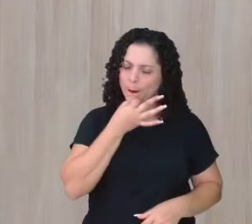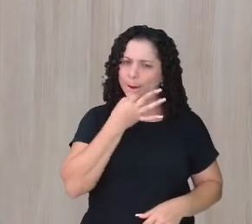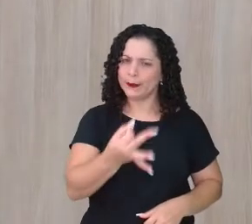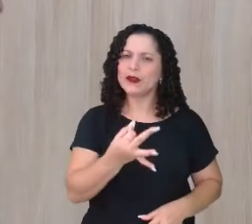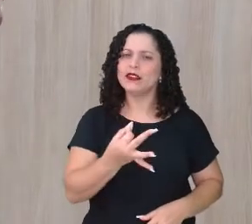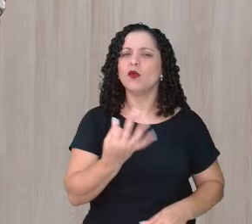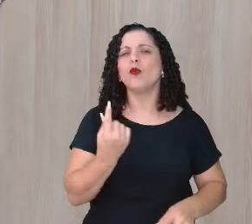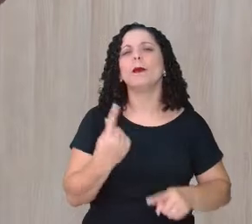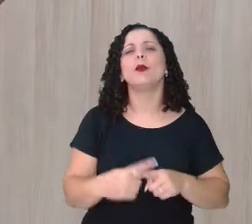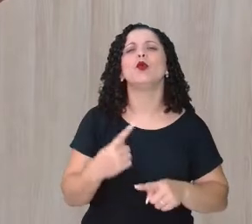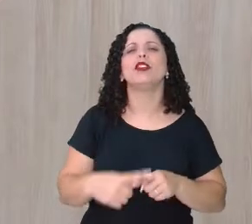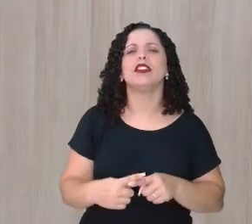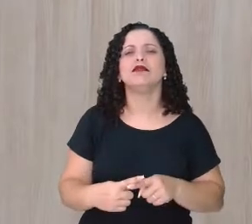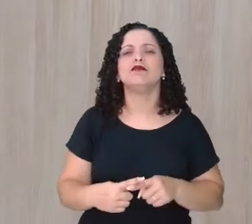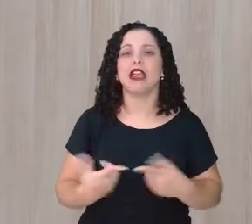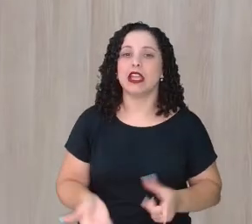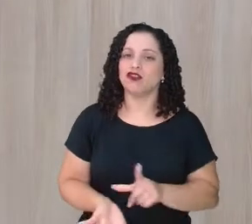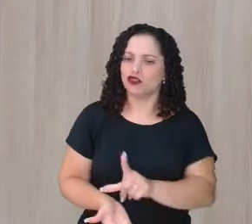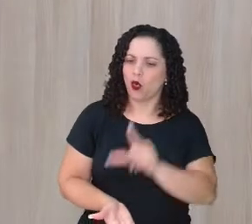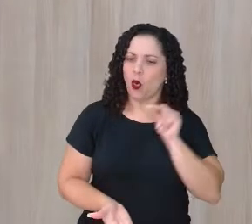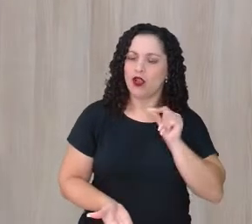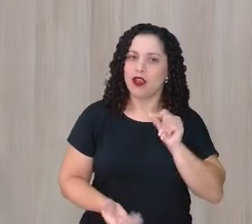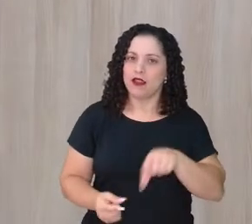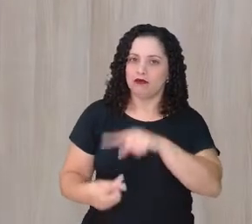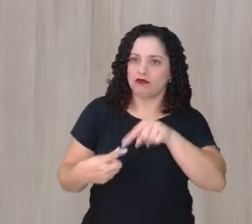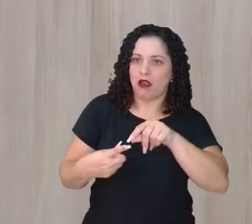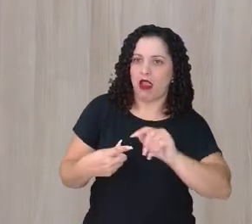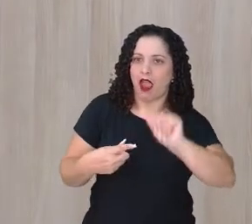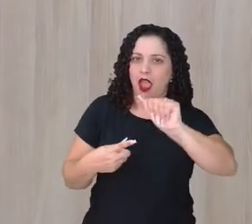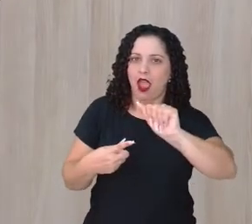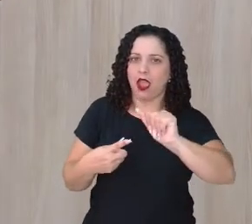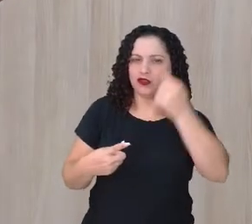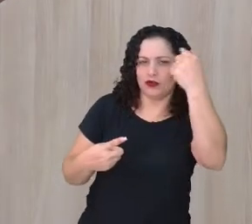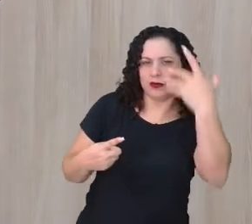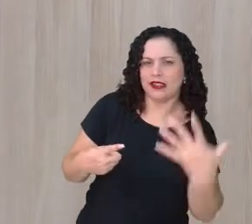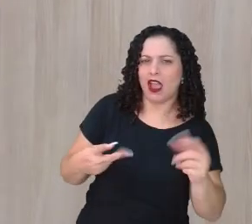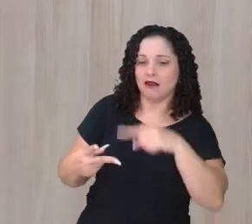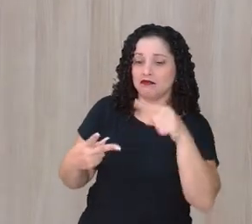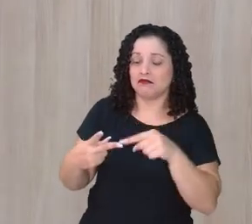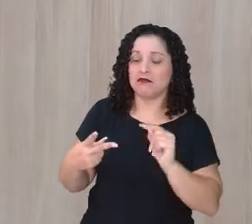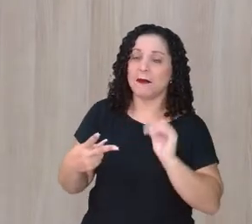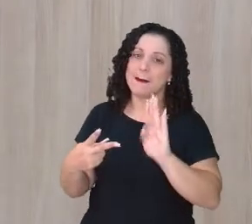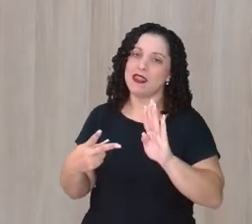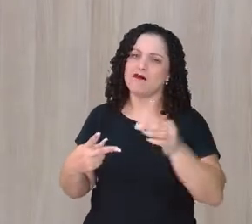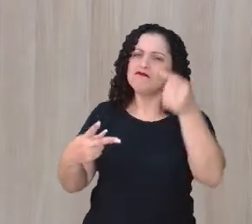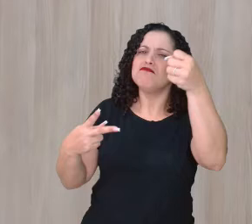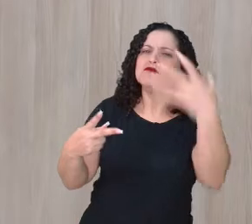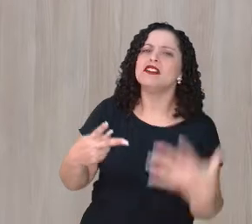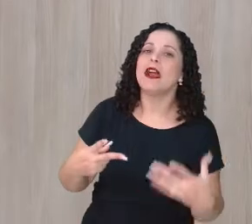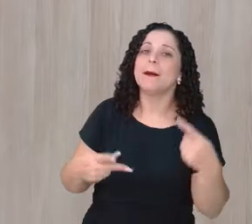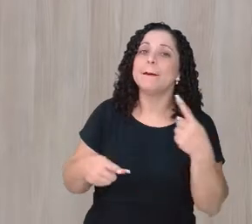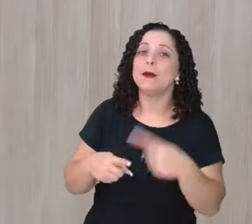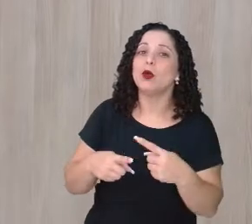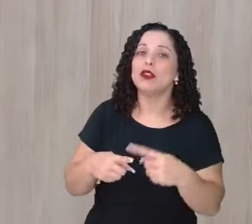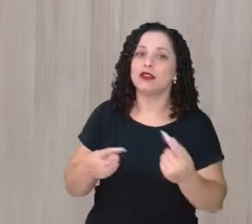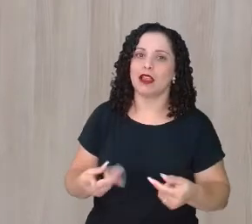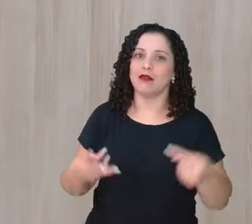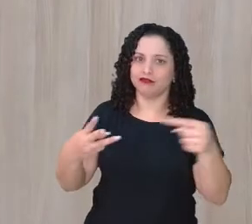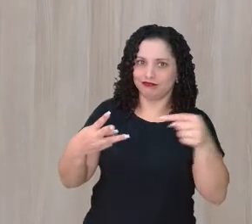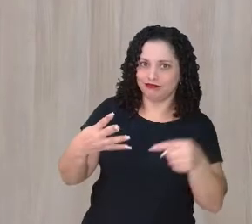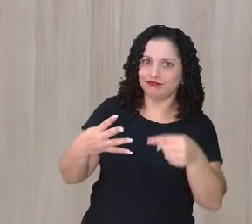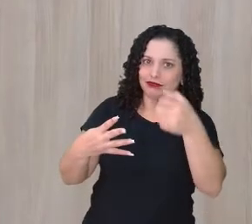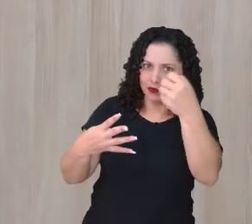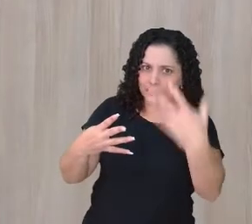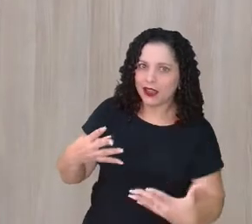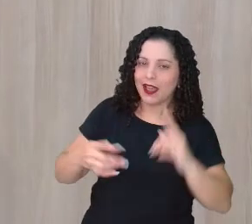uma justificativa. Quem escolher a atmosfera, diz qual é a justificativa. Quem escolher a hidrosfera também. Então, na nossa